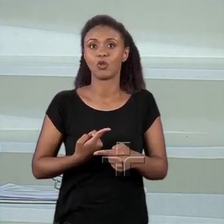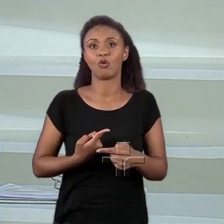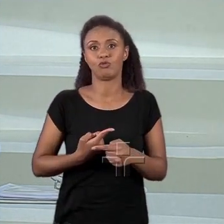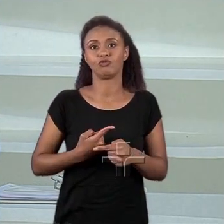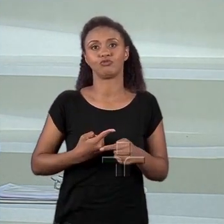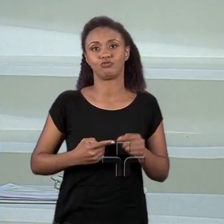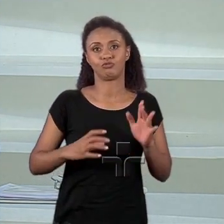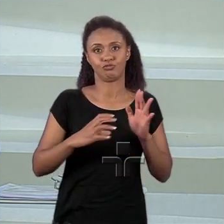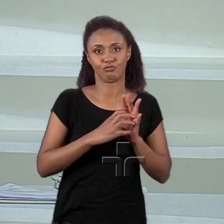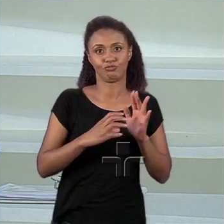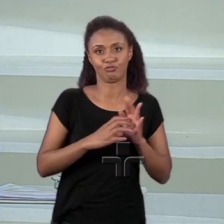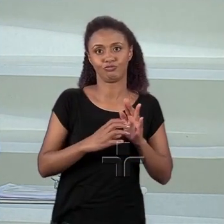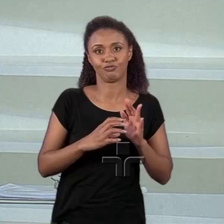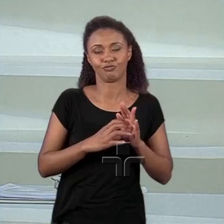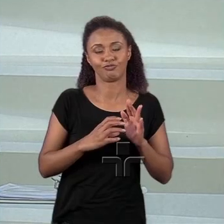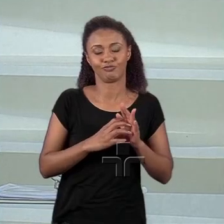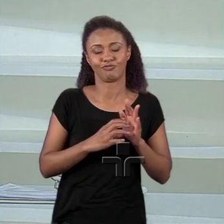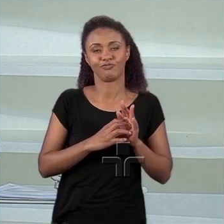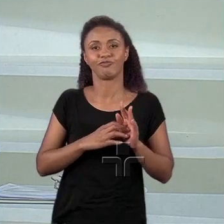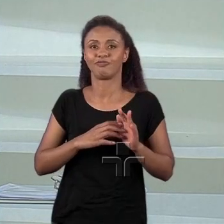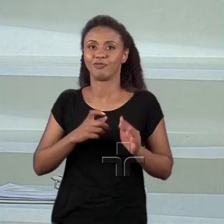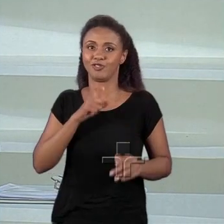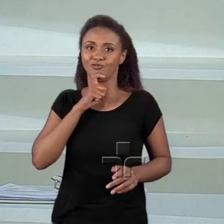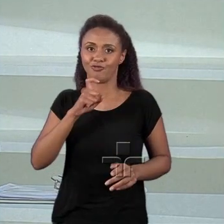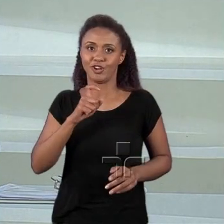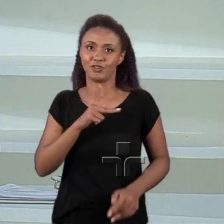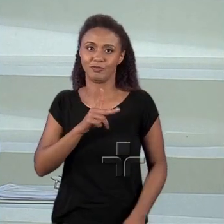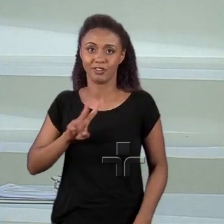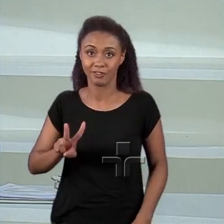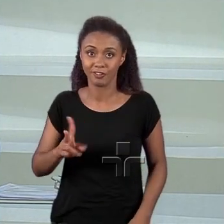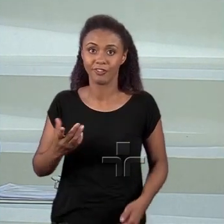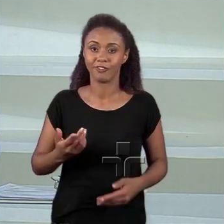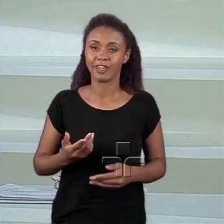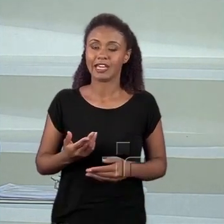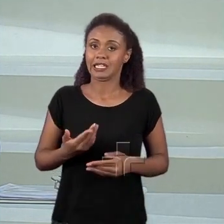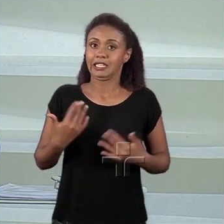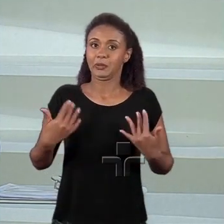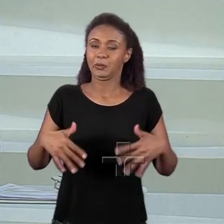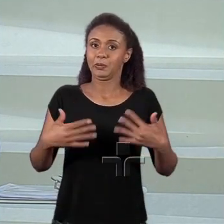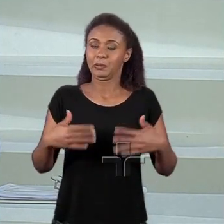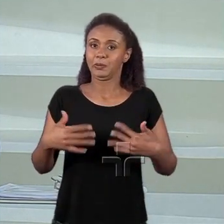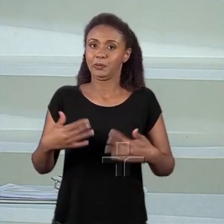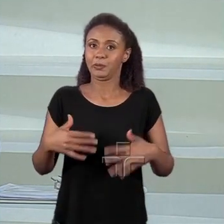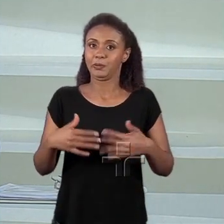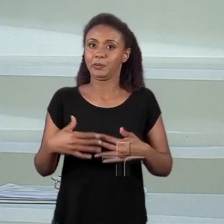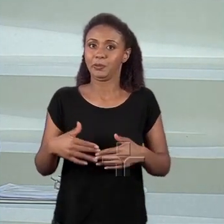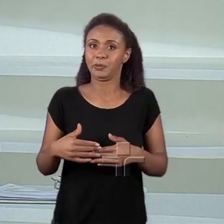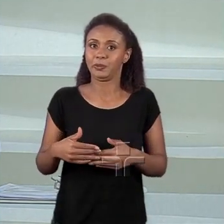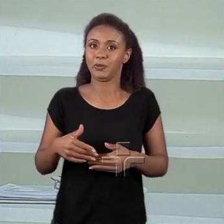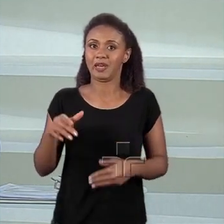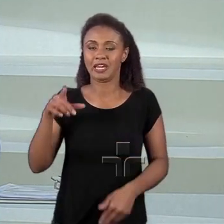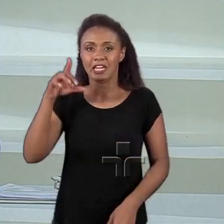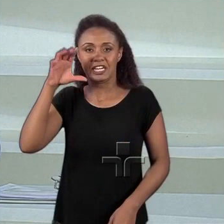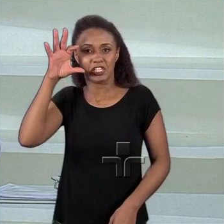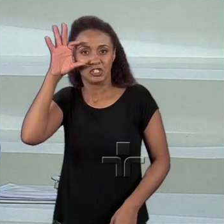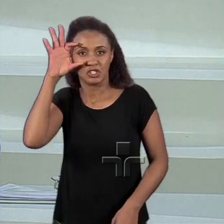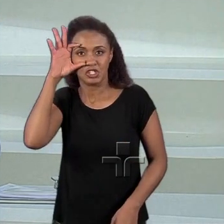Silva tem, eu acredito, o programa mais abrangente para enfrentar esse naufrágio do Titanic, Dilma,